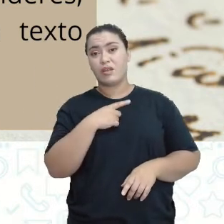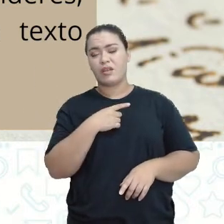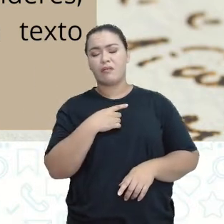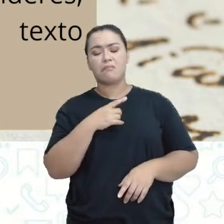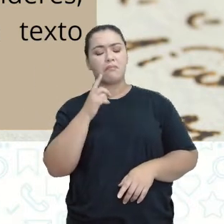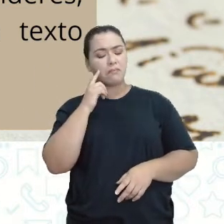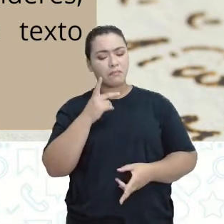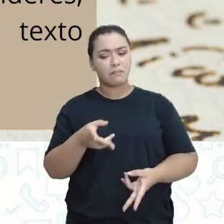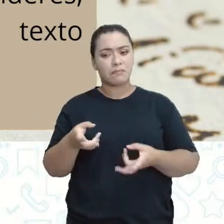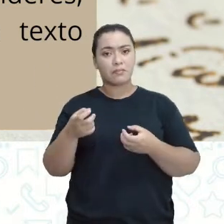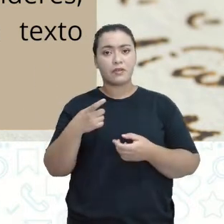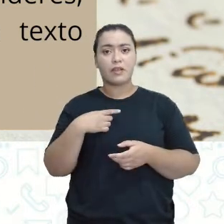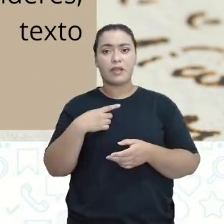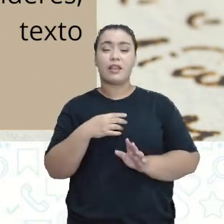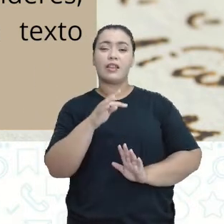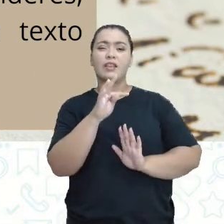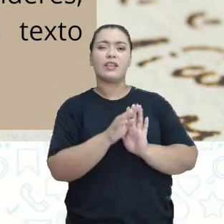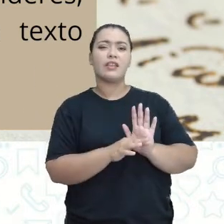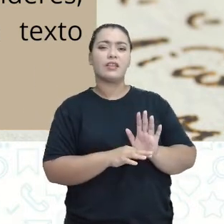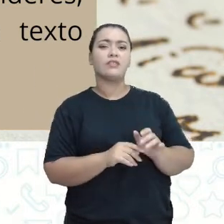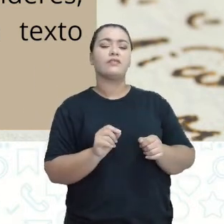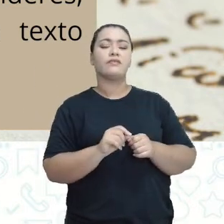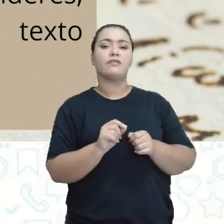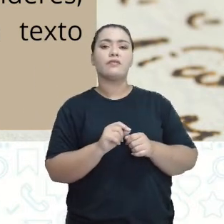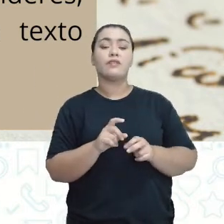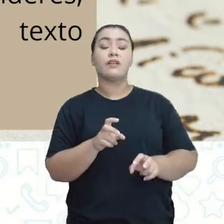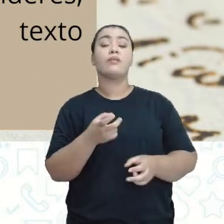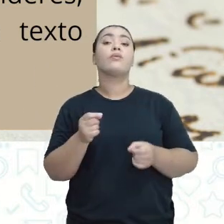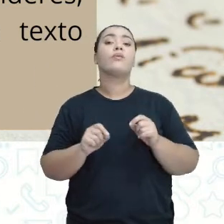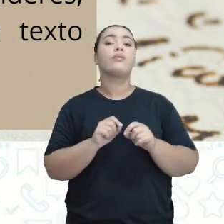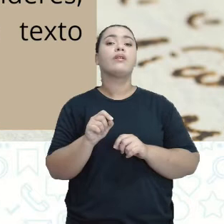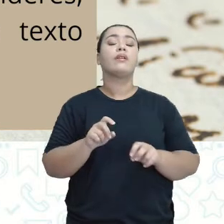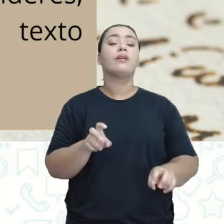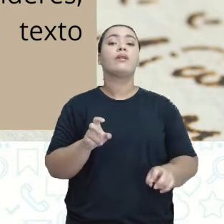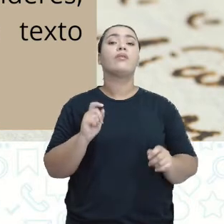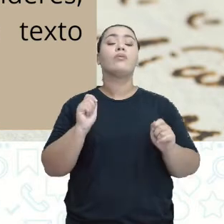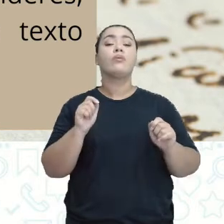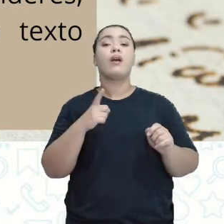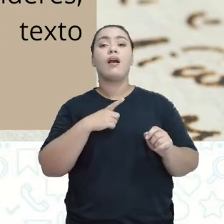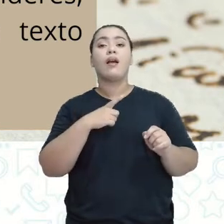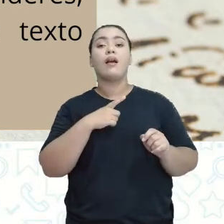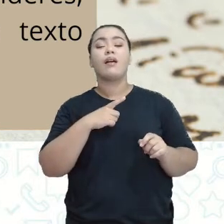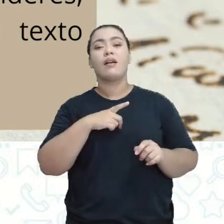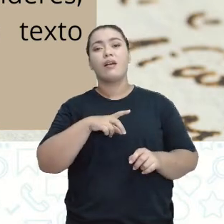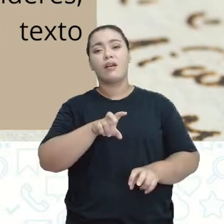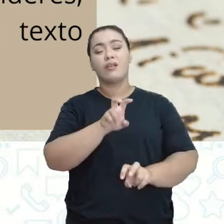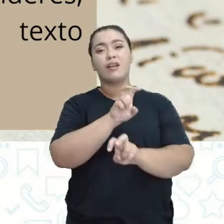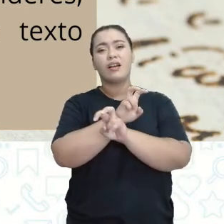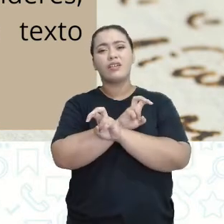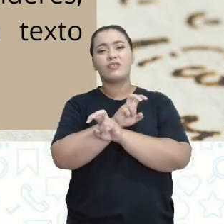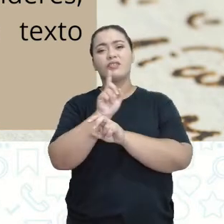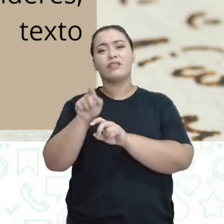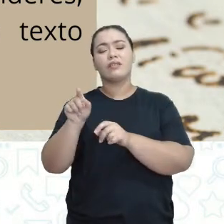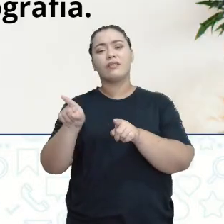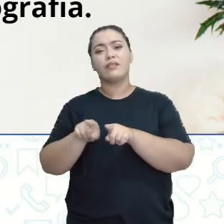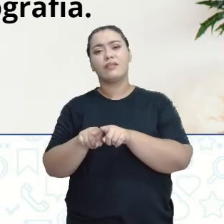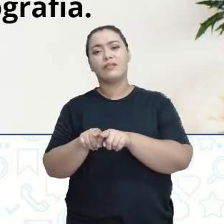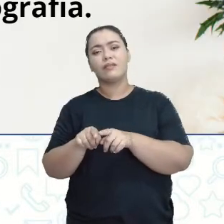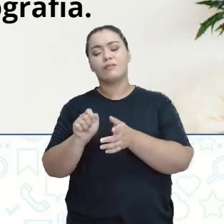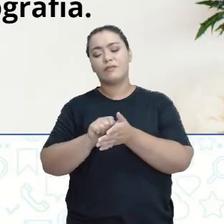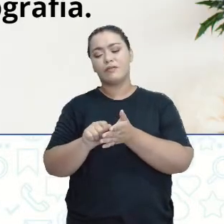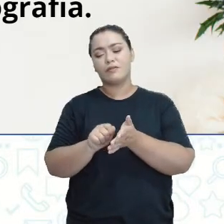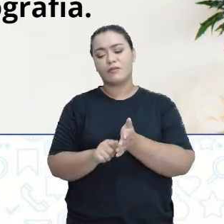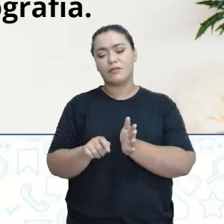escritos por povos mais antigos, como os egípcios, que ressaltam fatos de seus líderes que poderia configurar-se como um